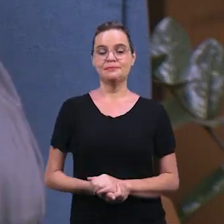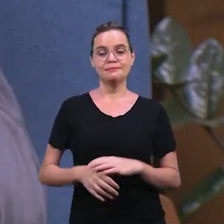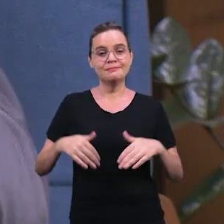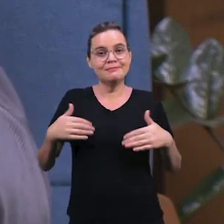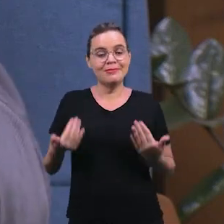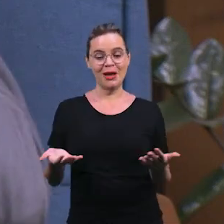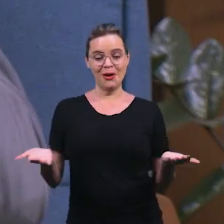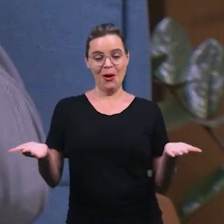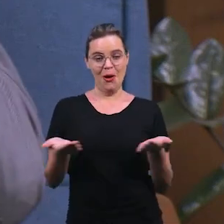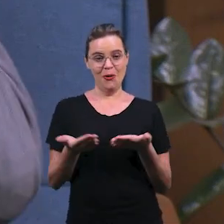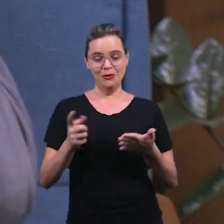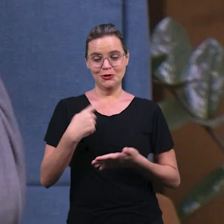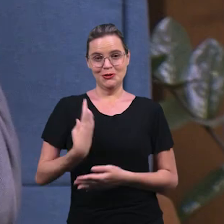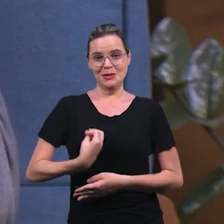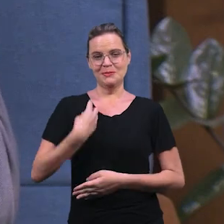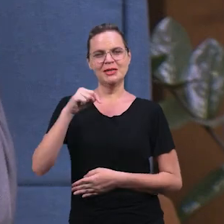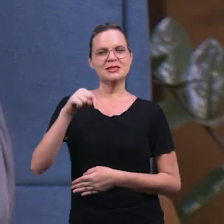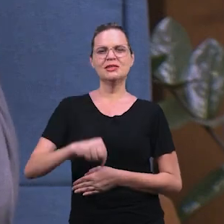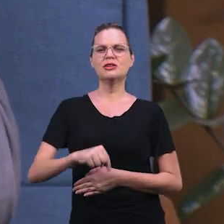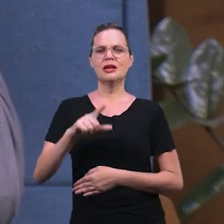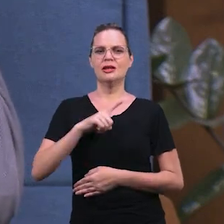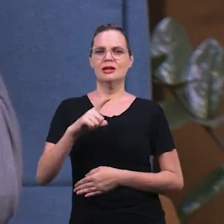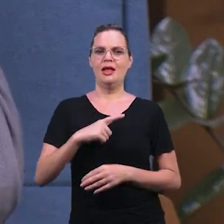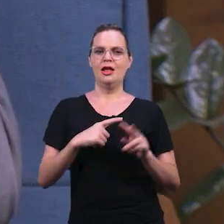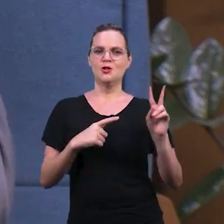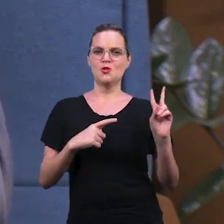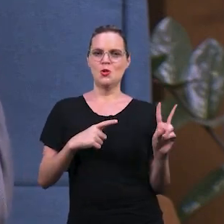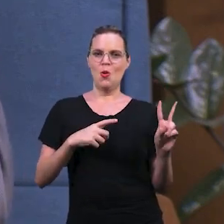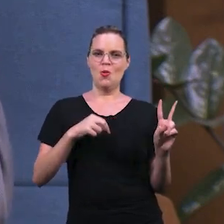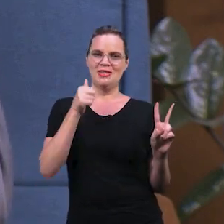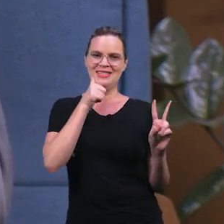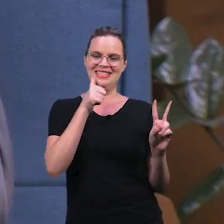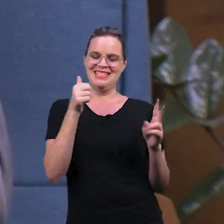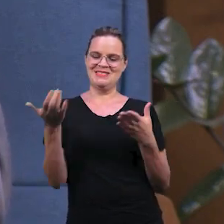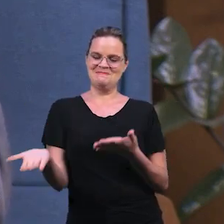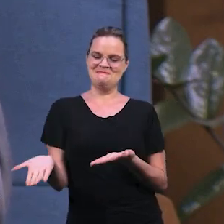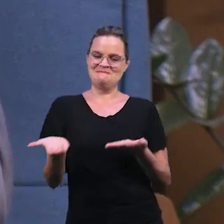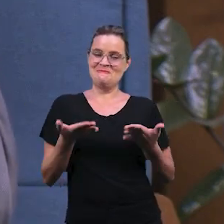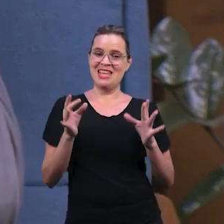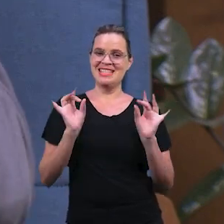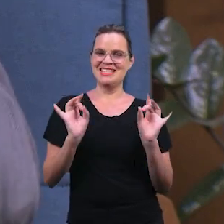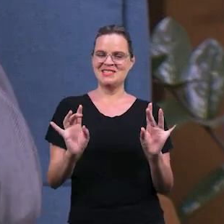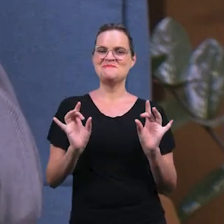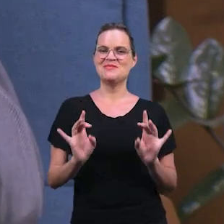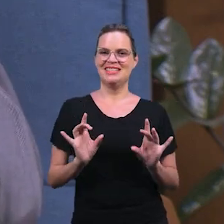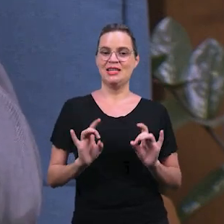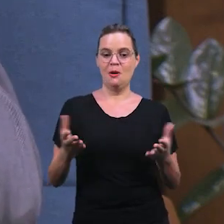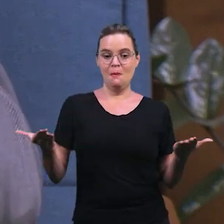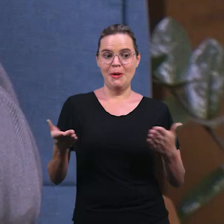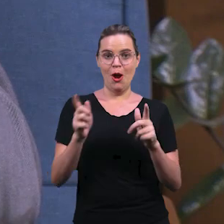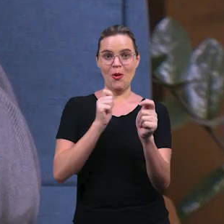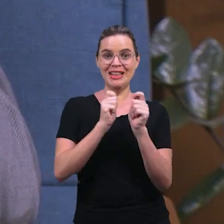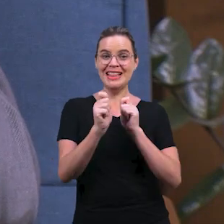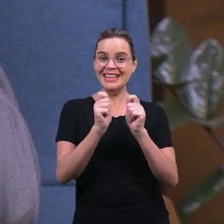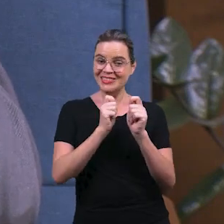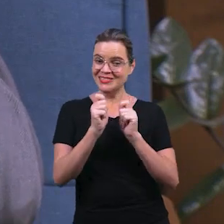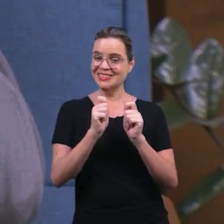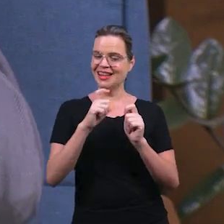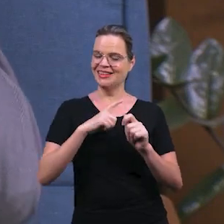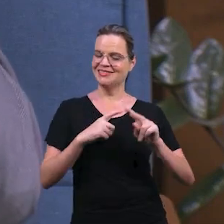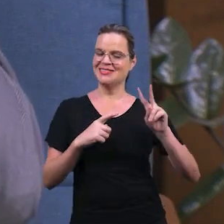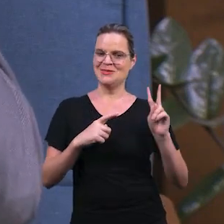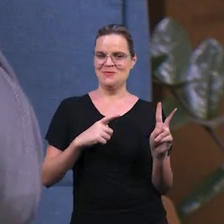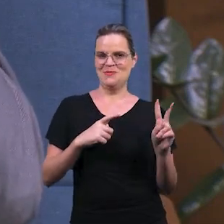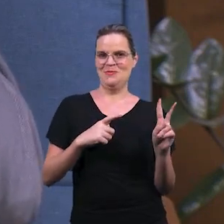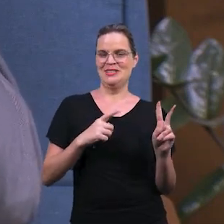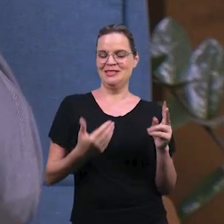E hoje nós estamos aqui com duas convidadas especiais para essa edição do Manaim Entrevista e